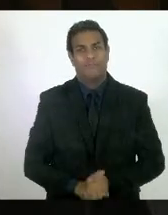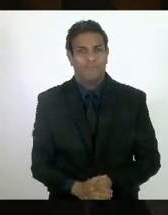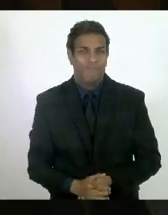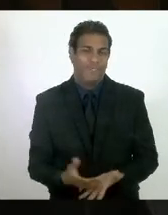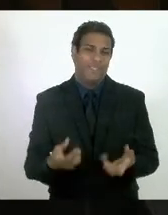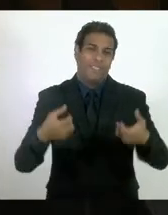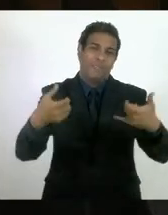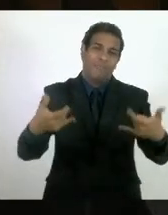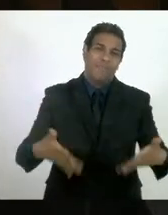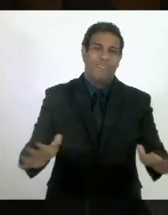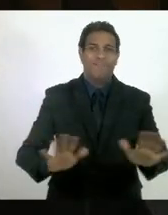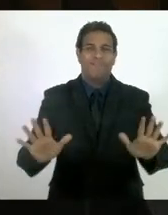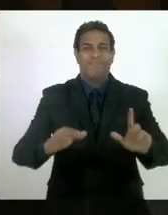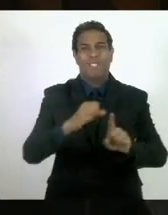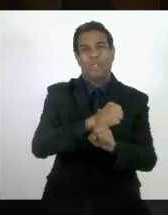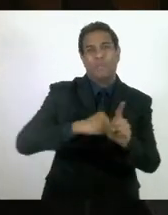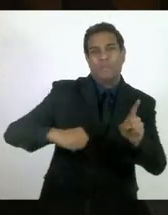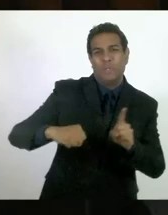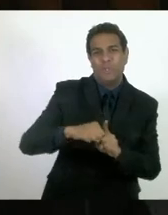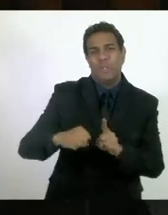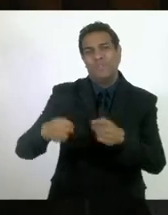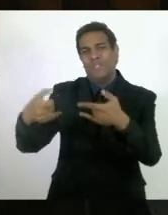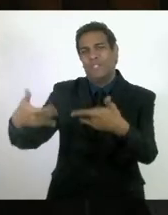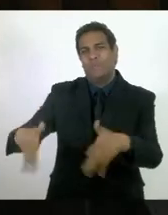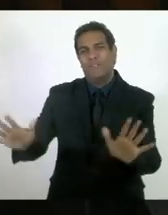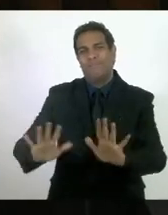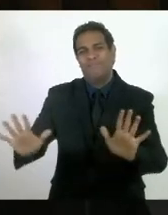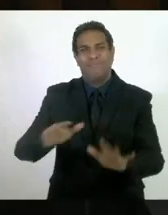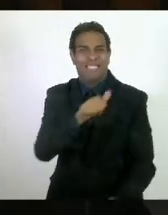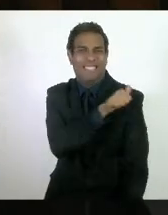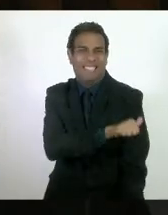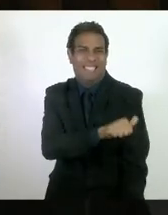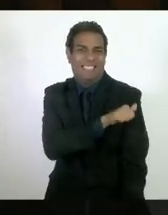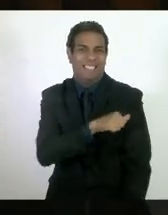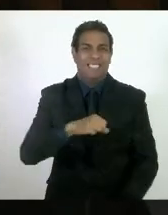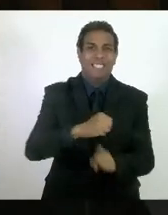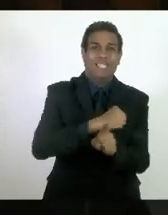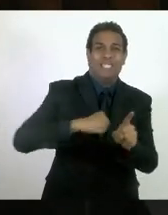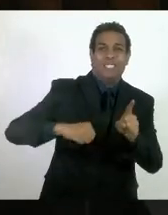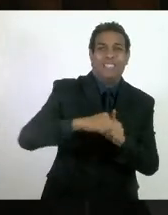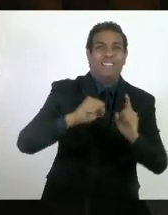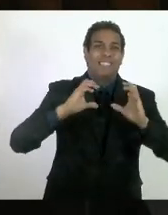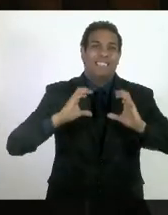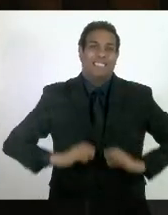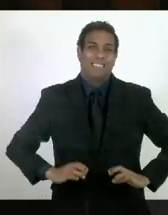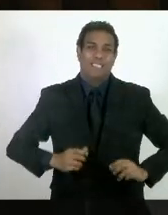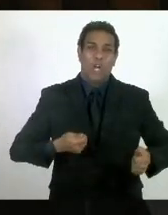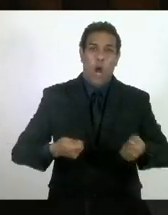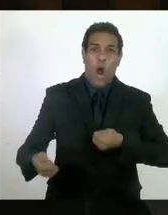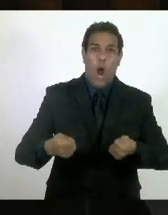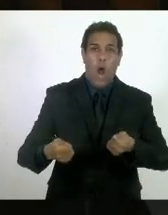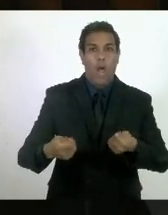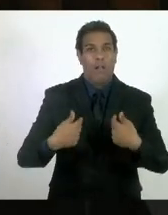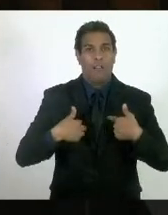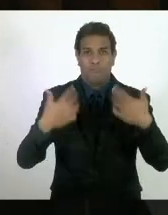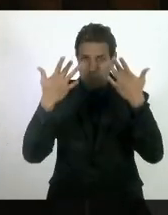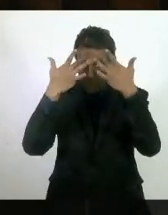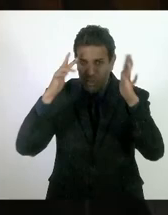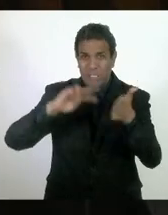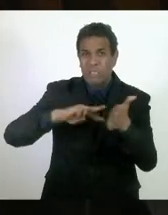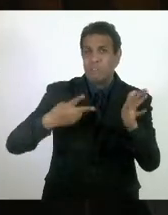na sociedade e nem no estado democrático de direito sociedade civil organizada que aliás eu até hoje não entendi